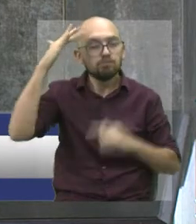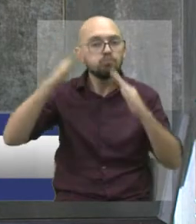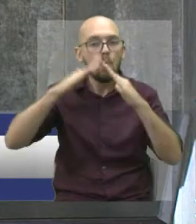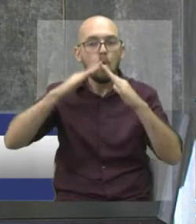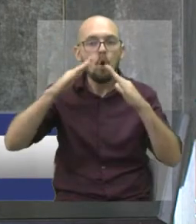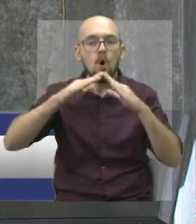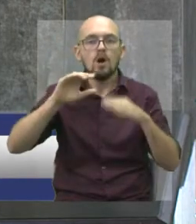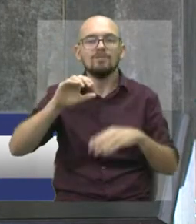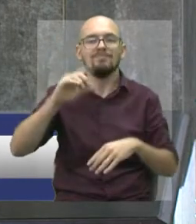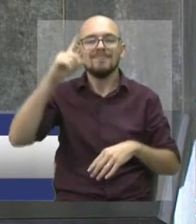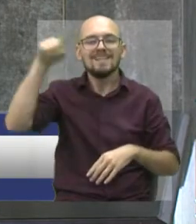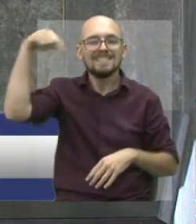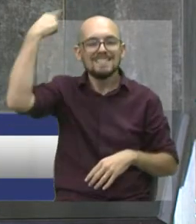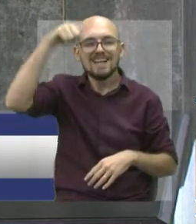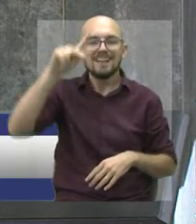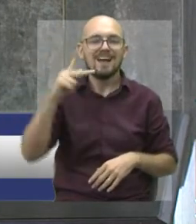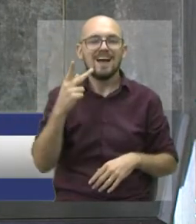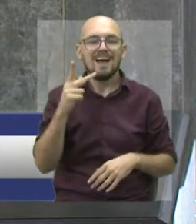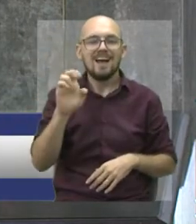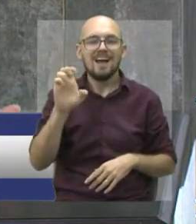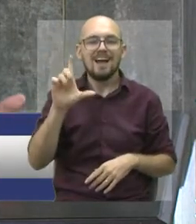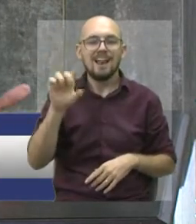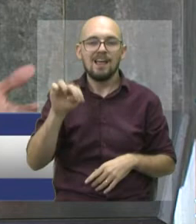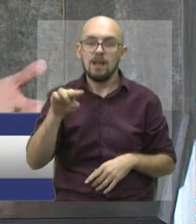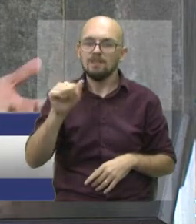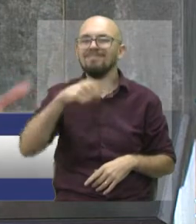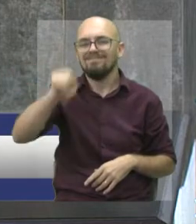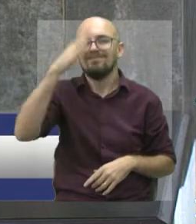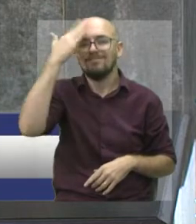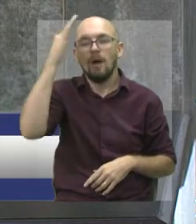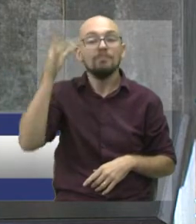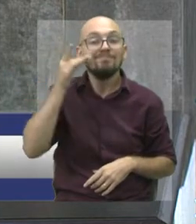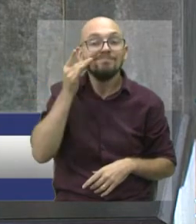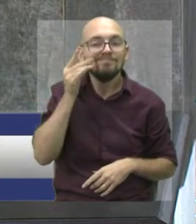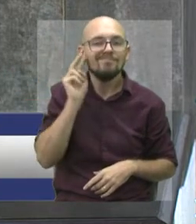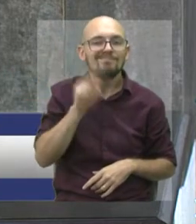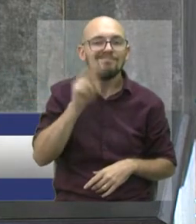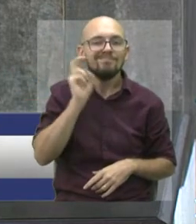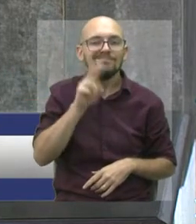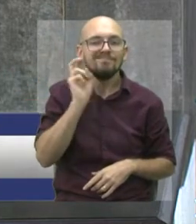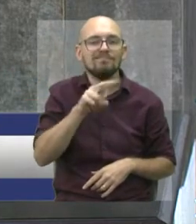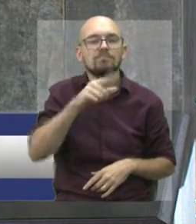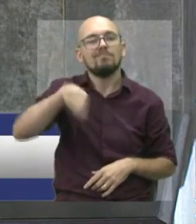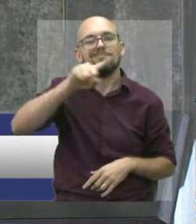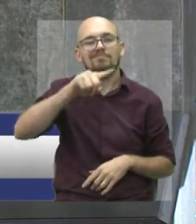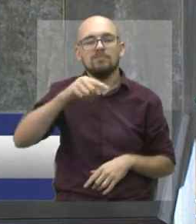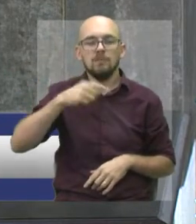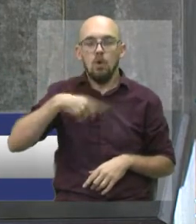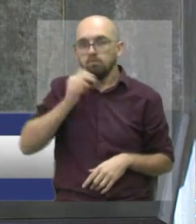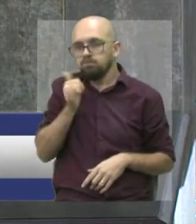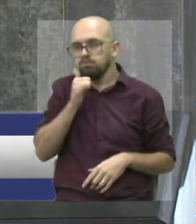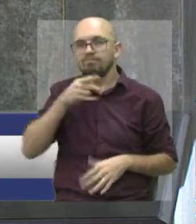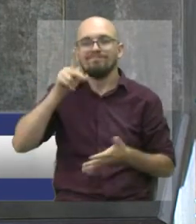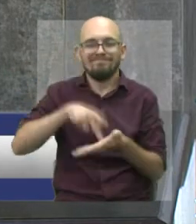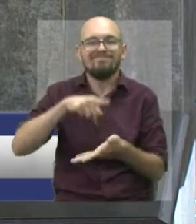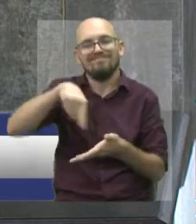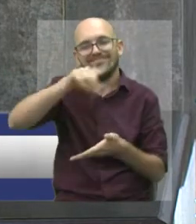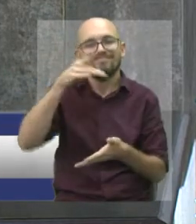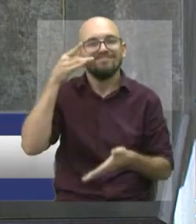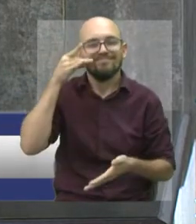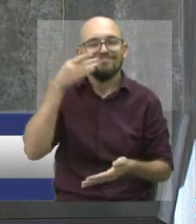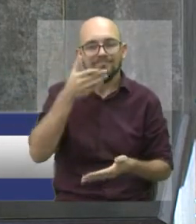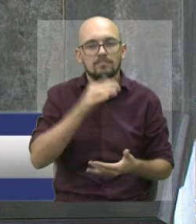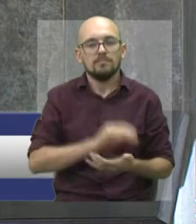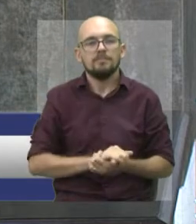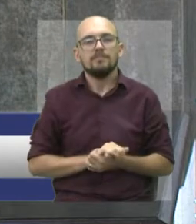Helena, sabe o que eu estou falando, porque está vivenciando o que eu estou relatando aqui. E